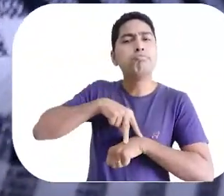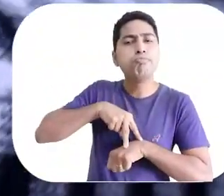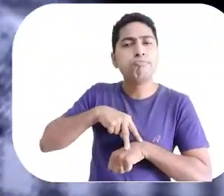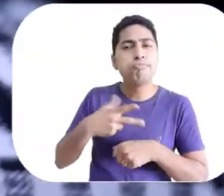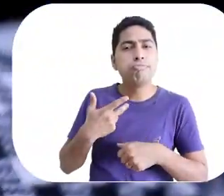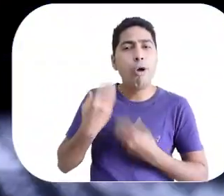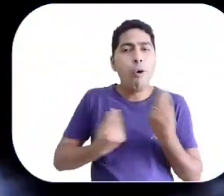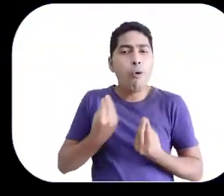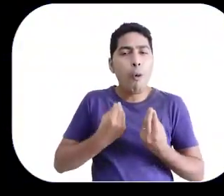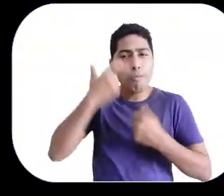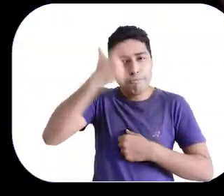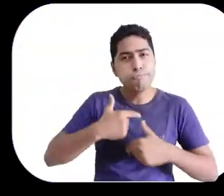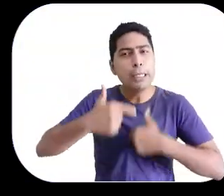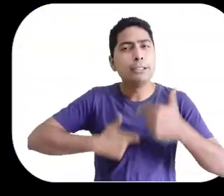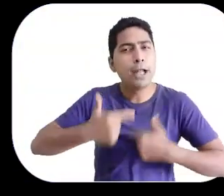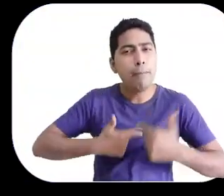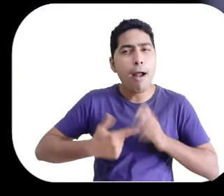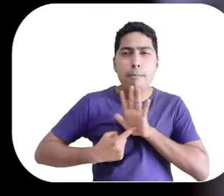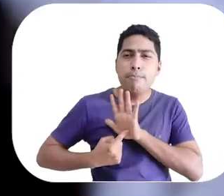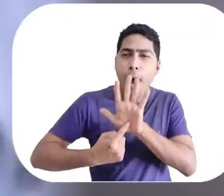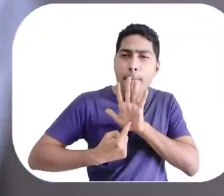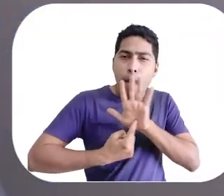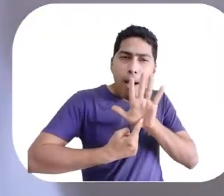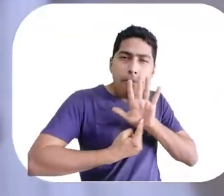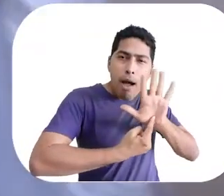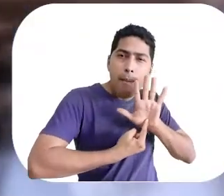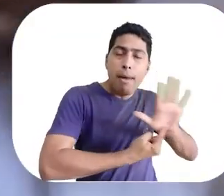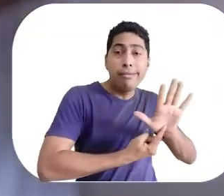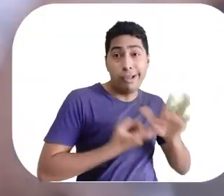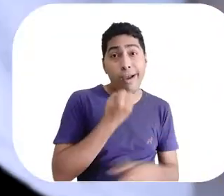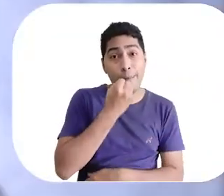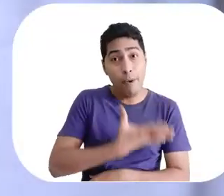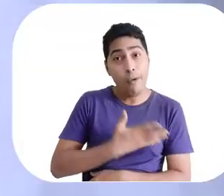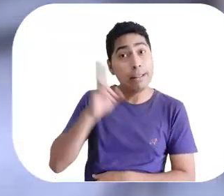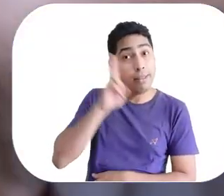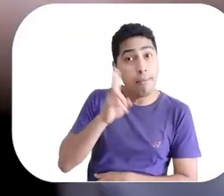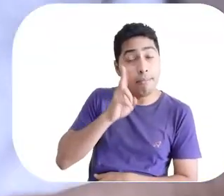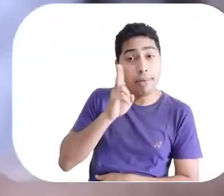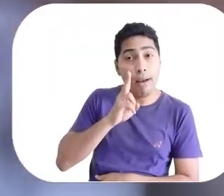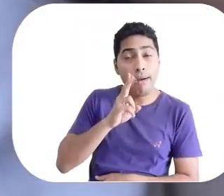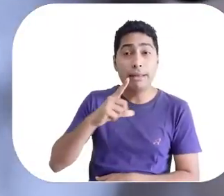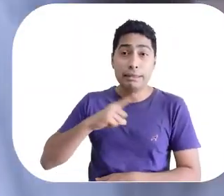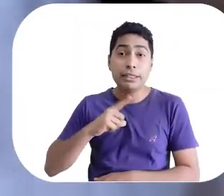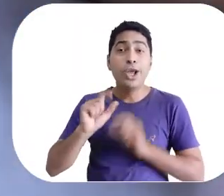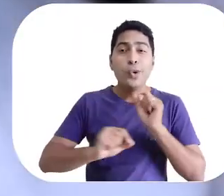coloca o seu trabalho, né, para ser mostrado. Então é bom a gente sempre ressaltar que há uma cadeia,